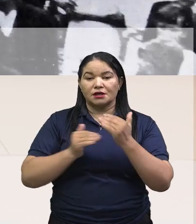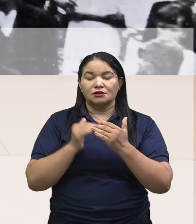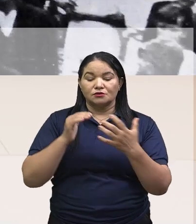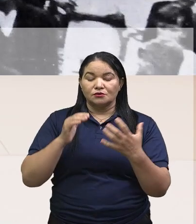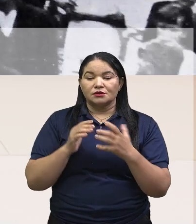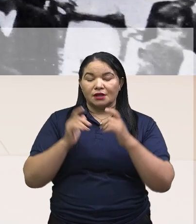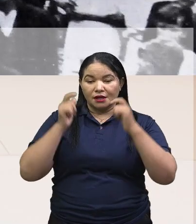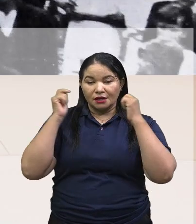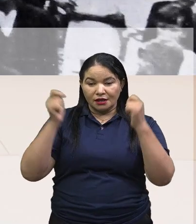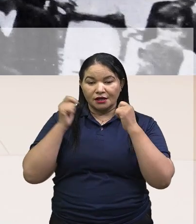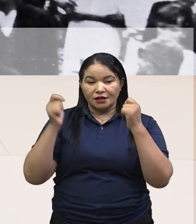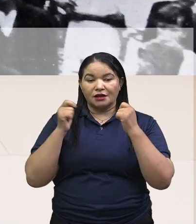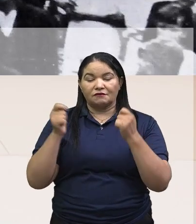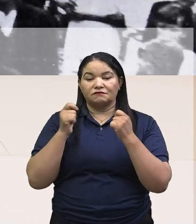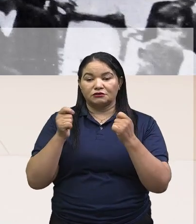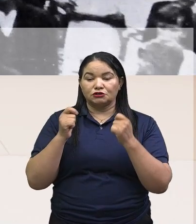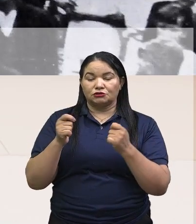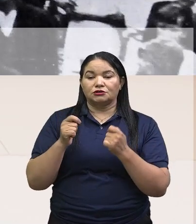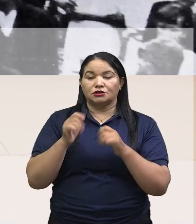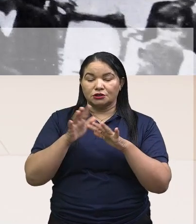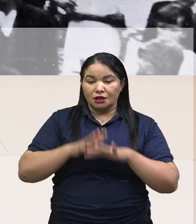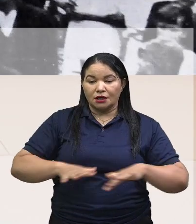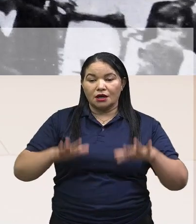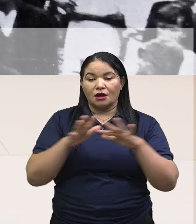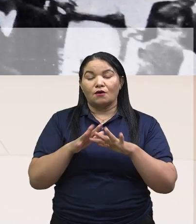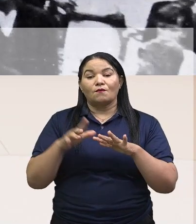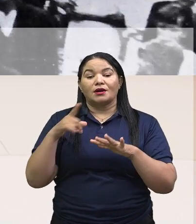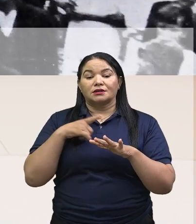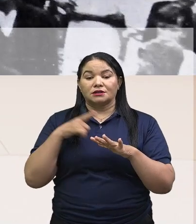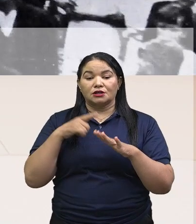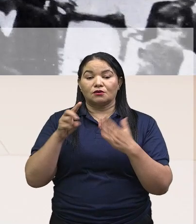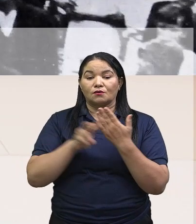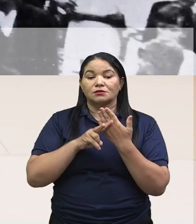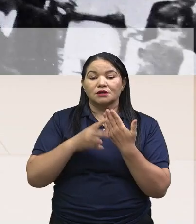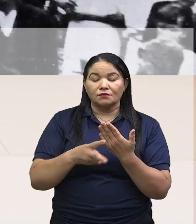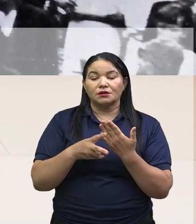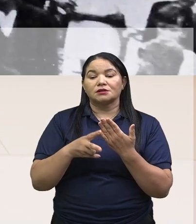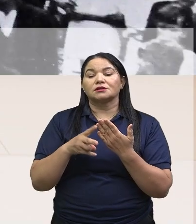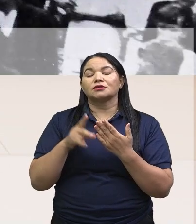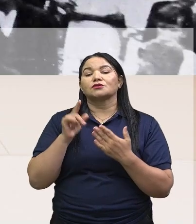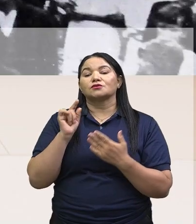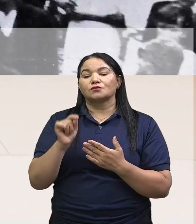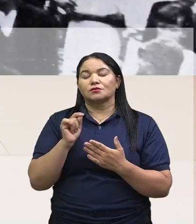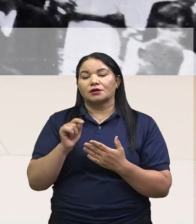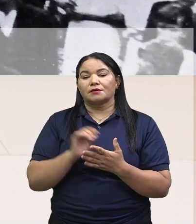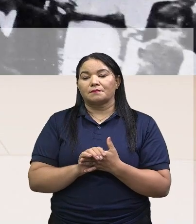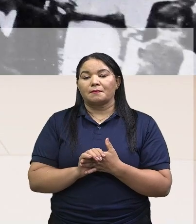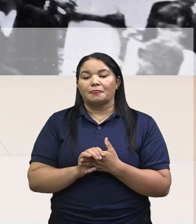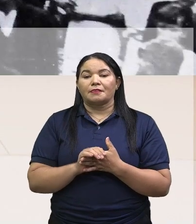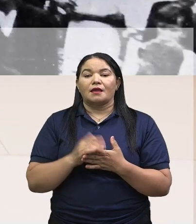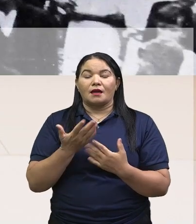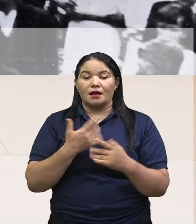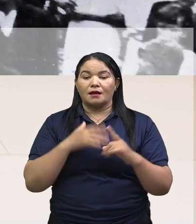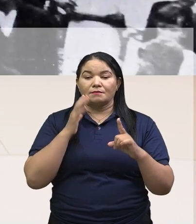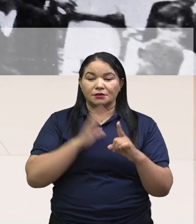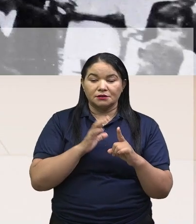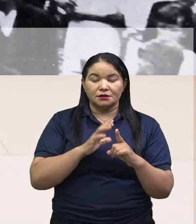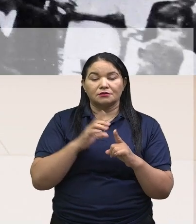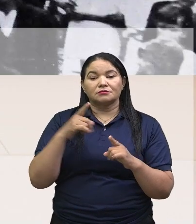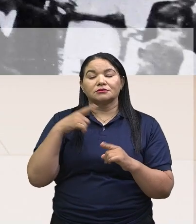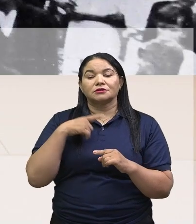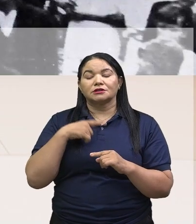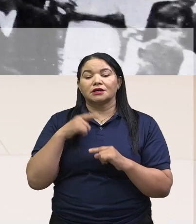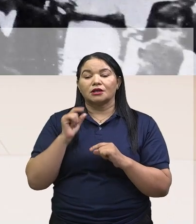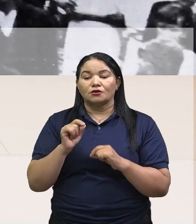ter uma série de consequências, dentre elas, né, além da repressão, você vai